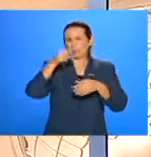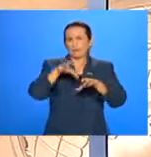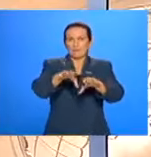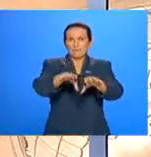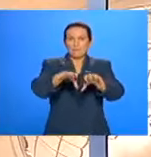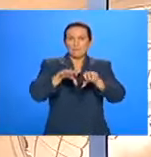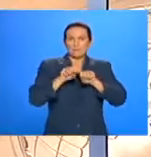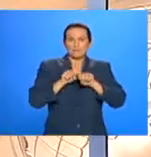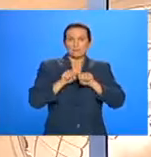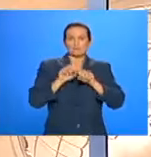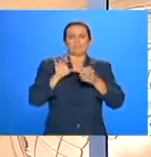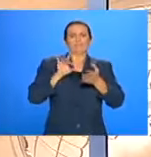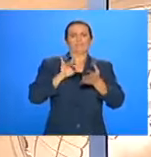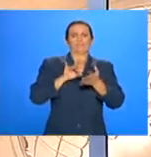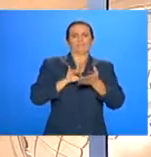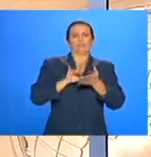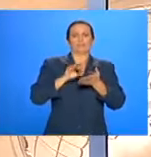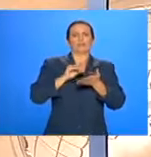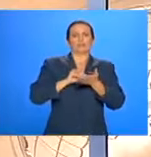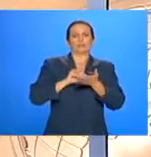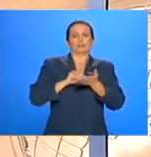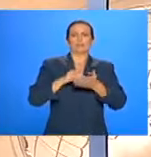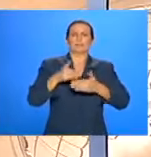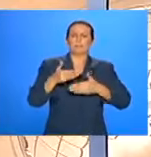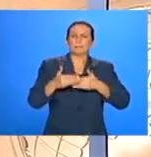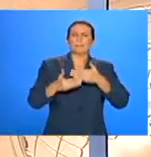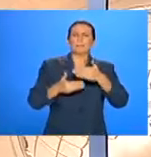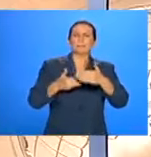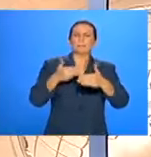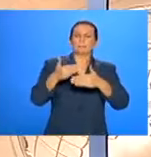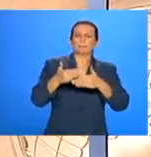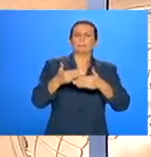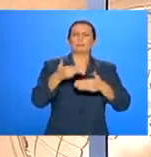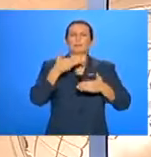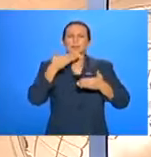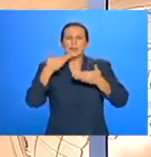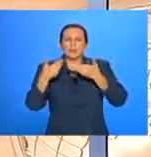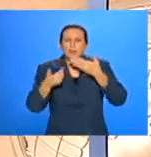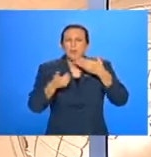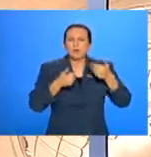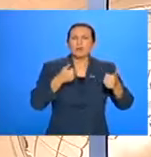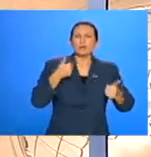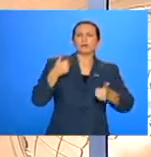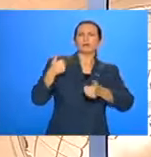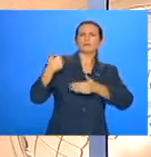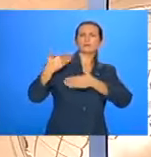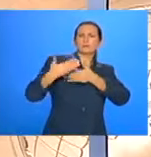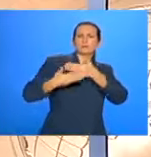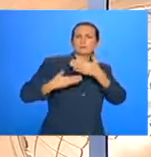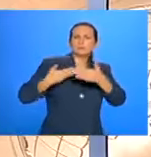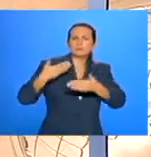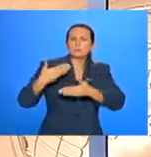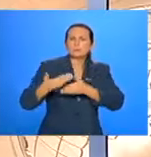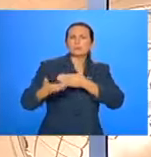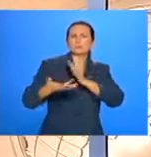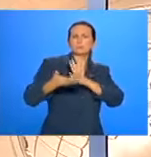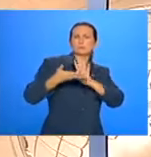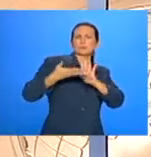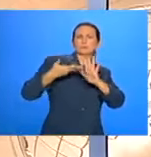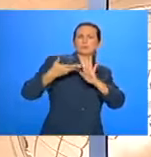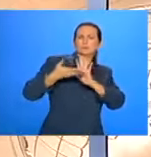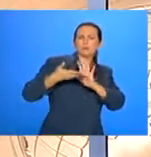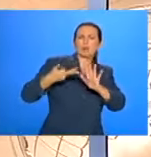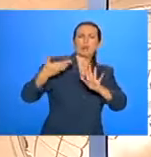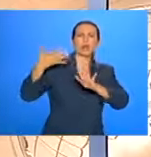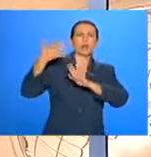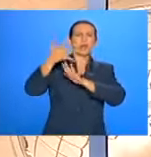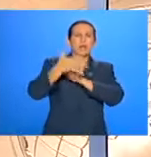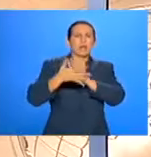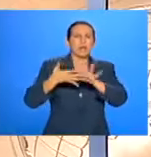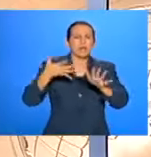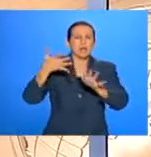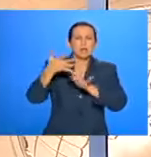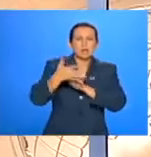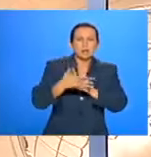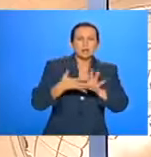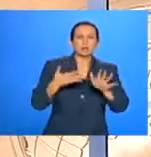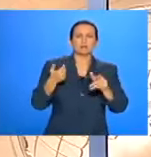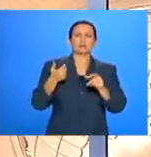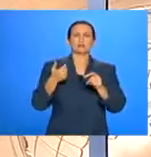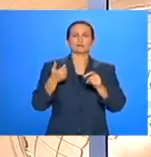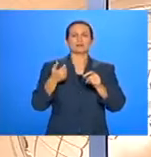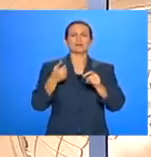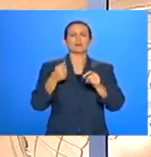A dedicação e a busca por aperfeiçoamento para realizar o seu trabalho com eficiência acompanharam o curso